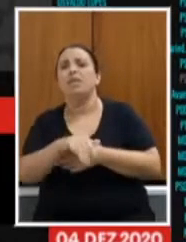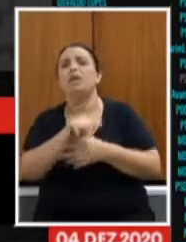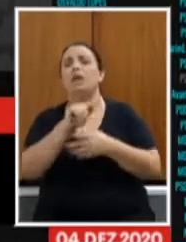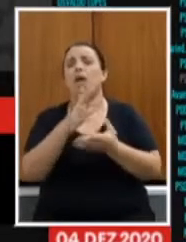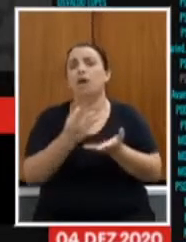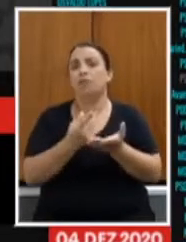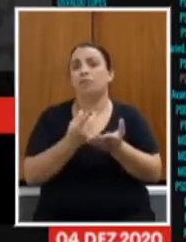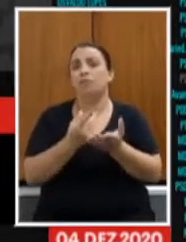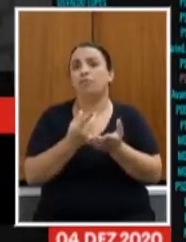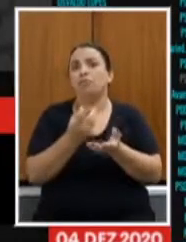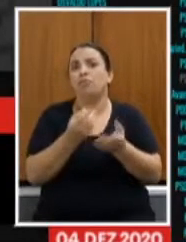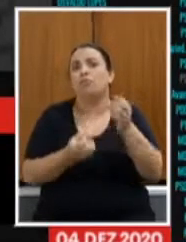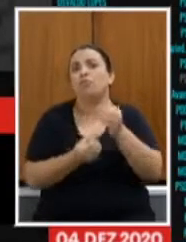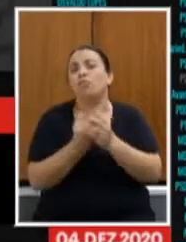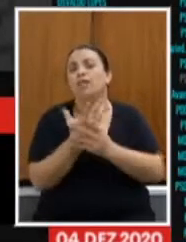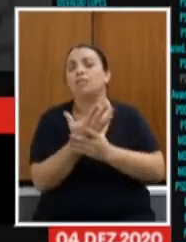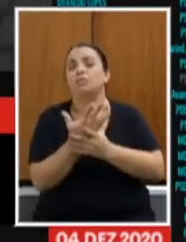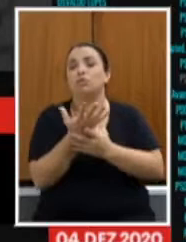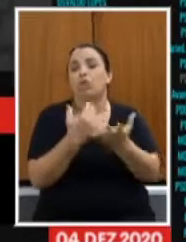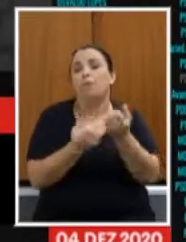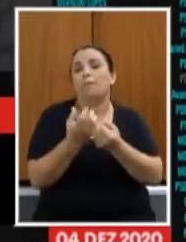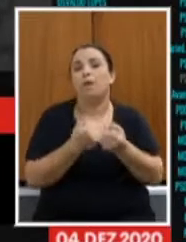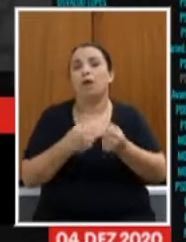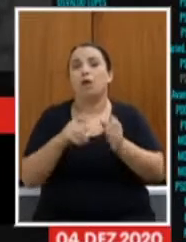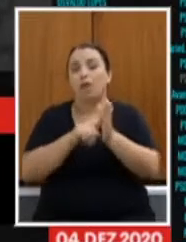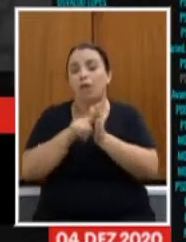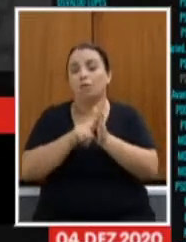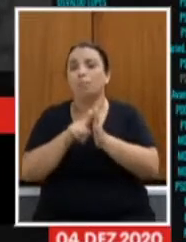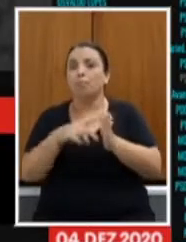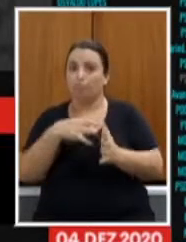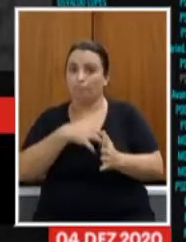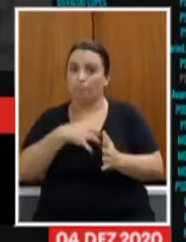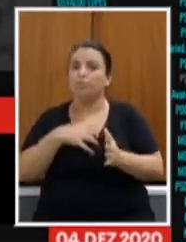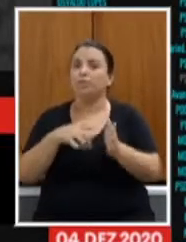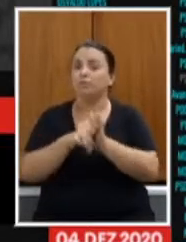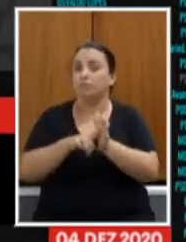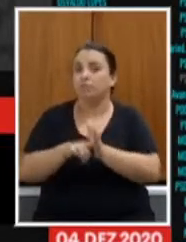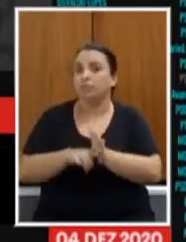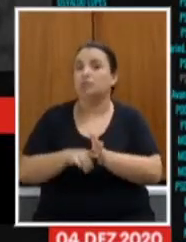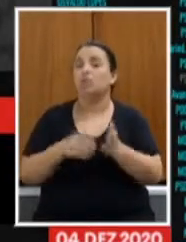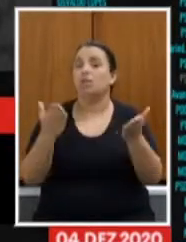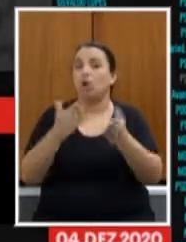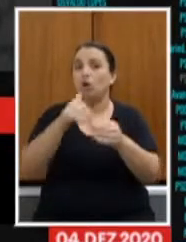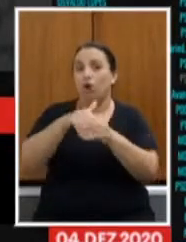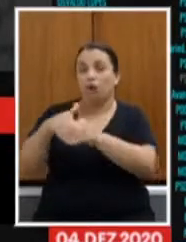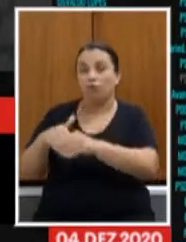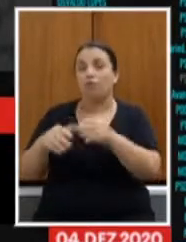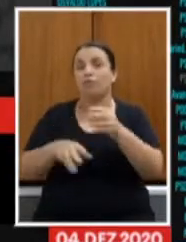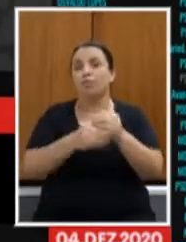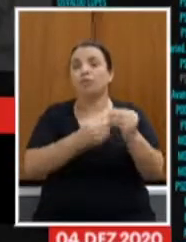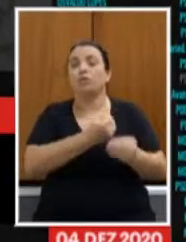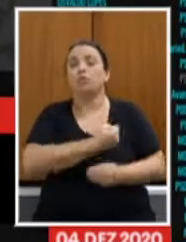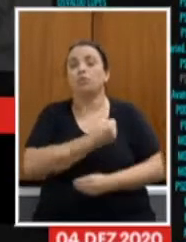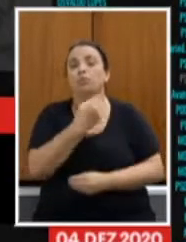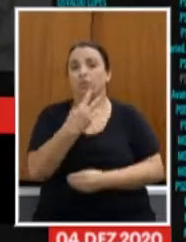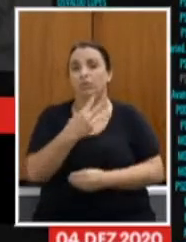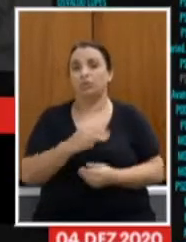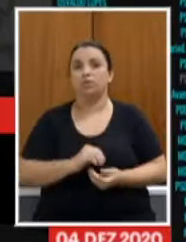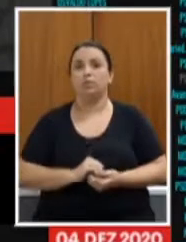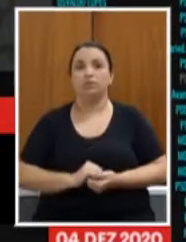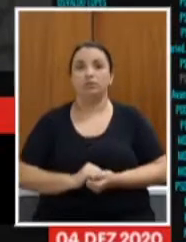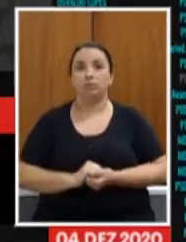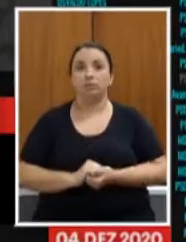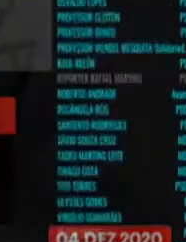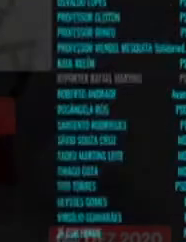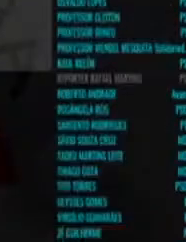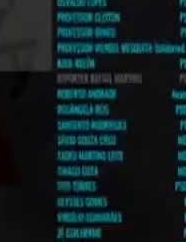essas emendas fossem votadas separadamente. Então, agora está sendo votada a emenda de número 3.